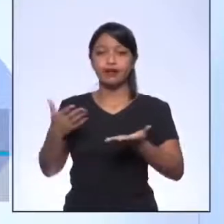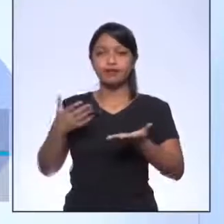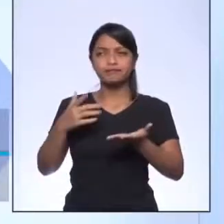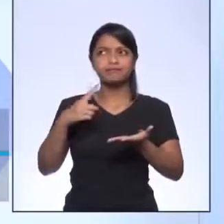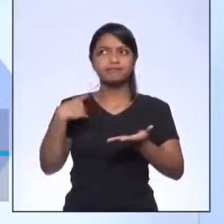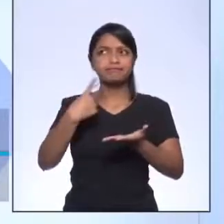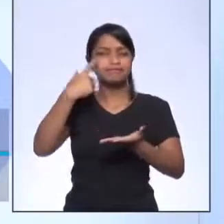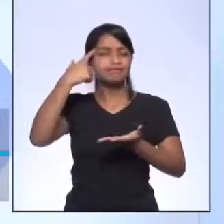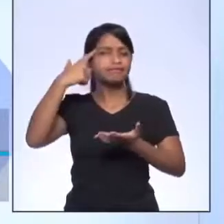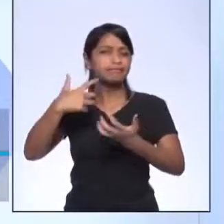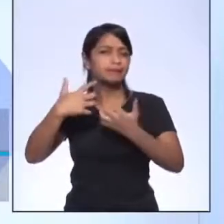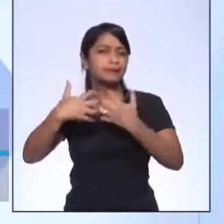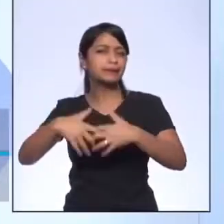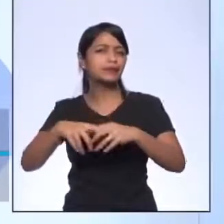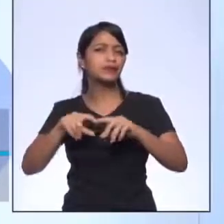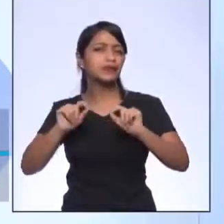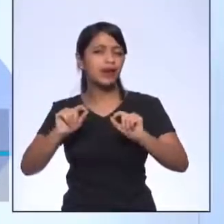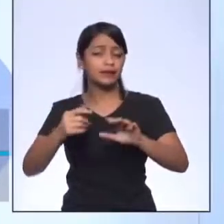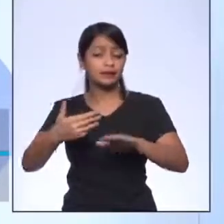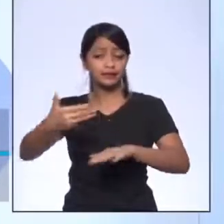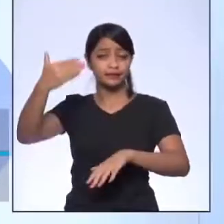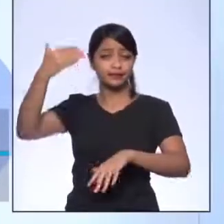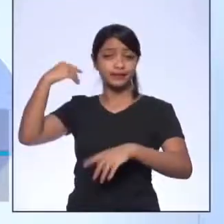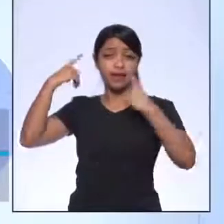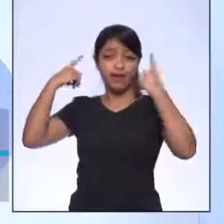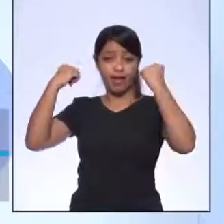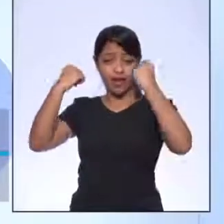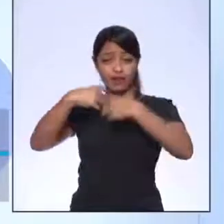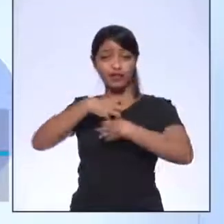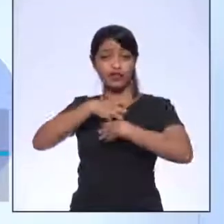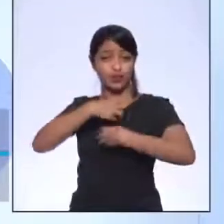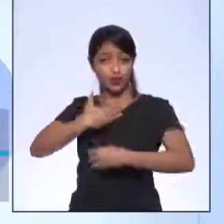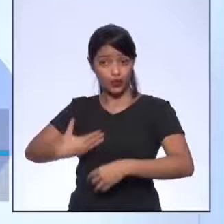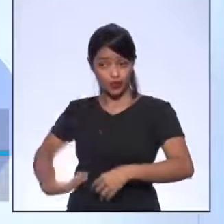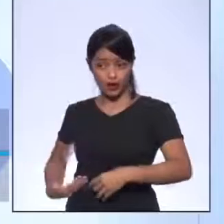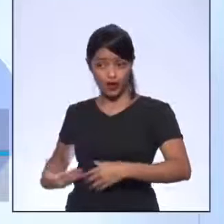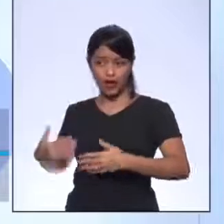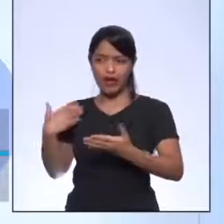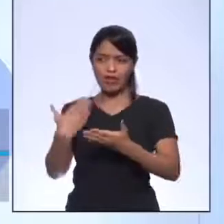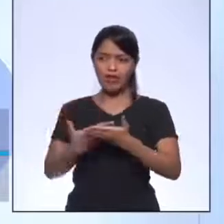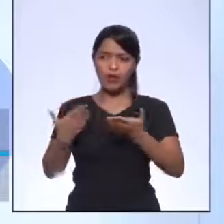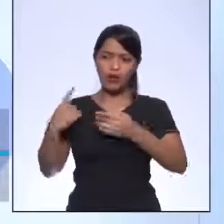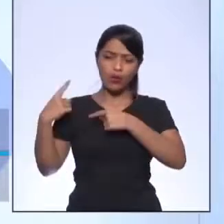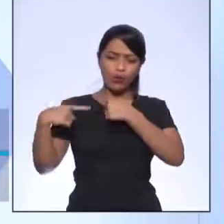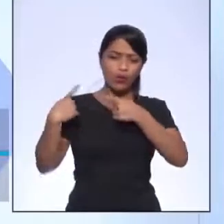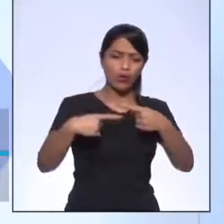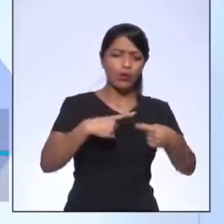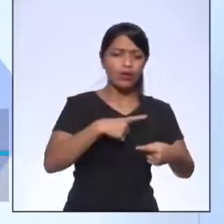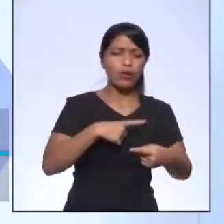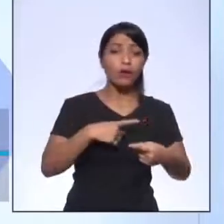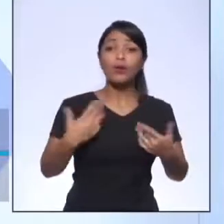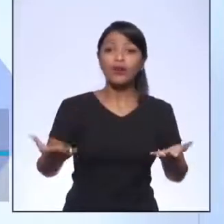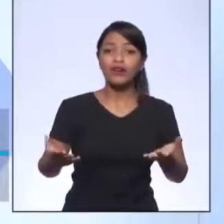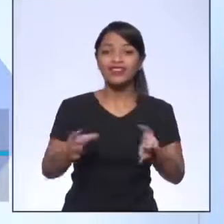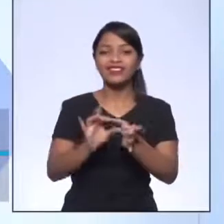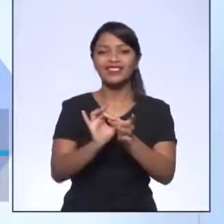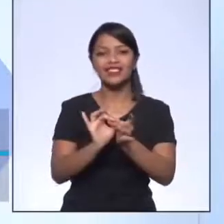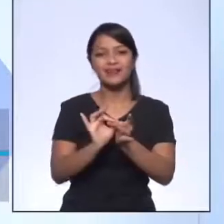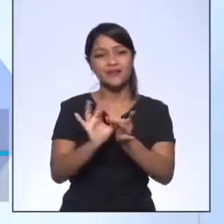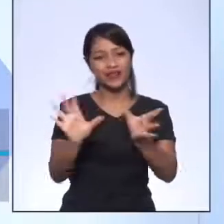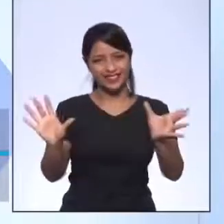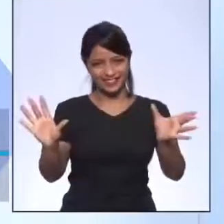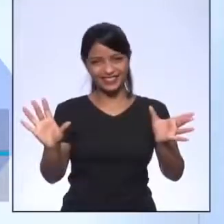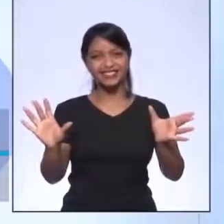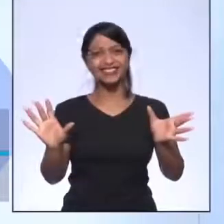lá da Grécia Antiga, que nós temos hoje como herança, que é a democracia, que é uma forma de